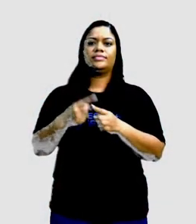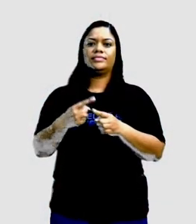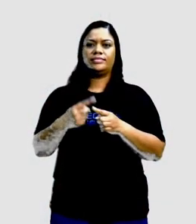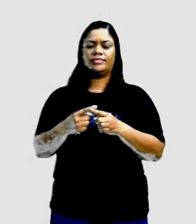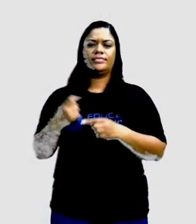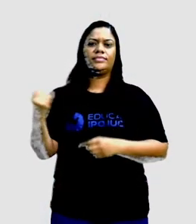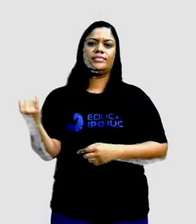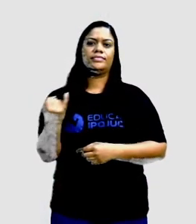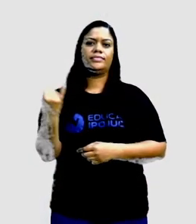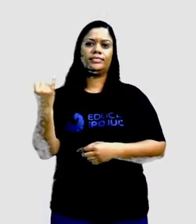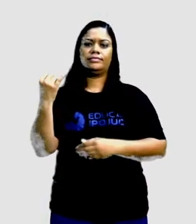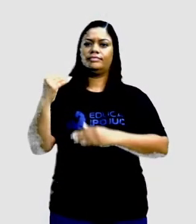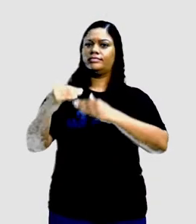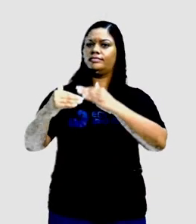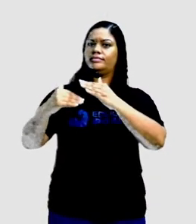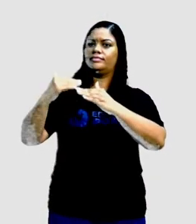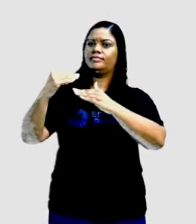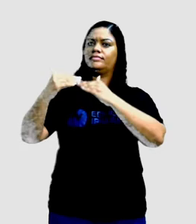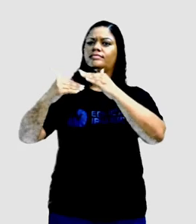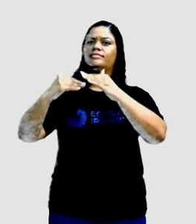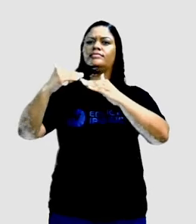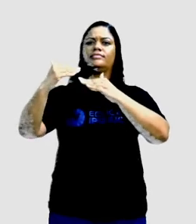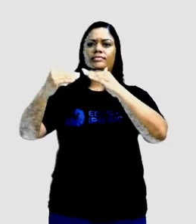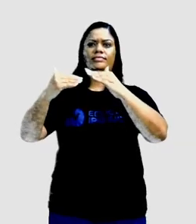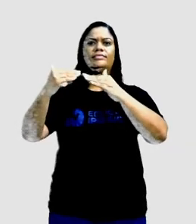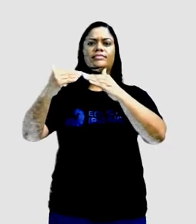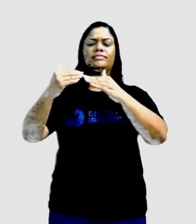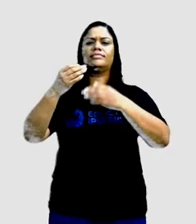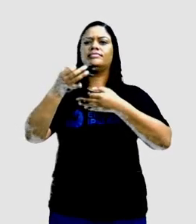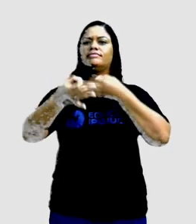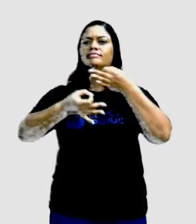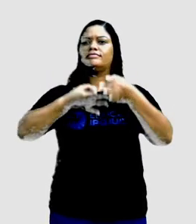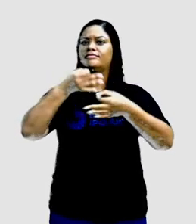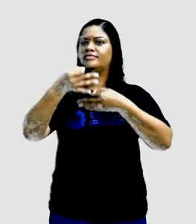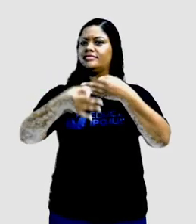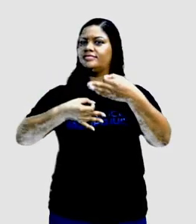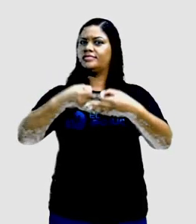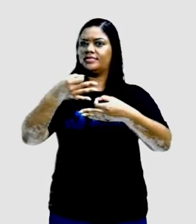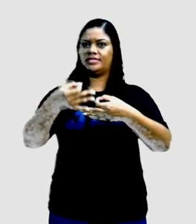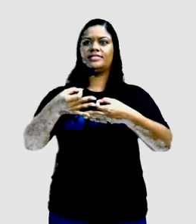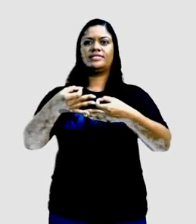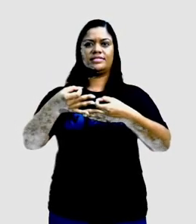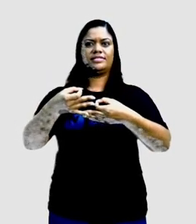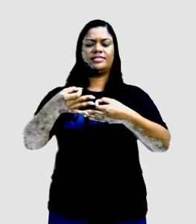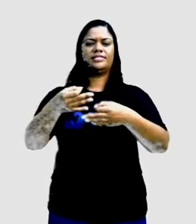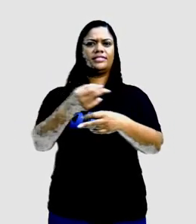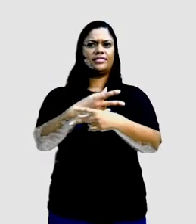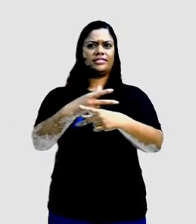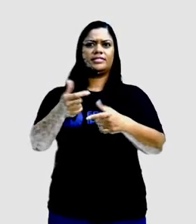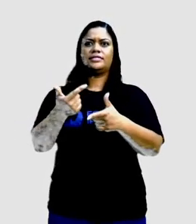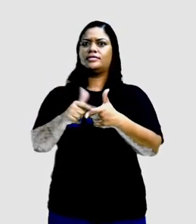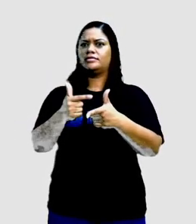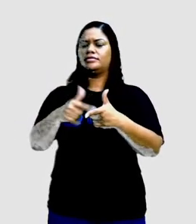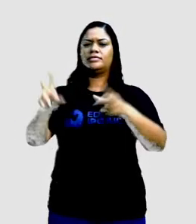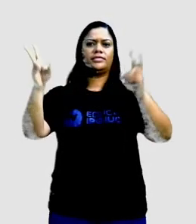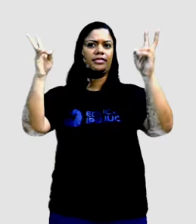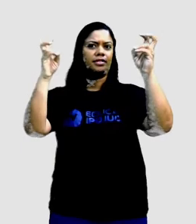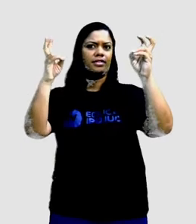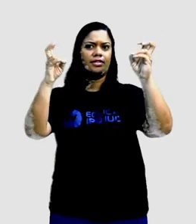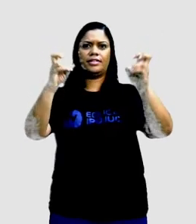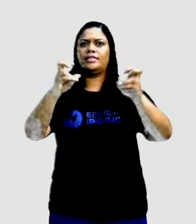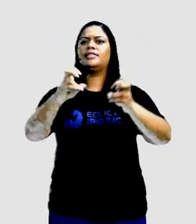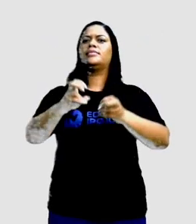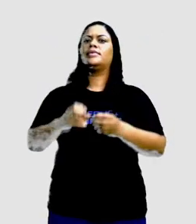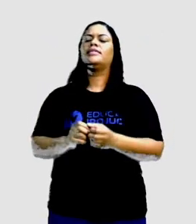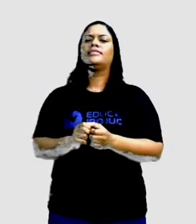é importante desenvolver a capacidade de argumentação frente a situações, temas do